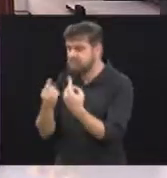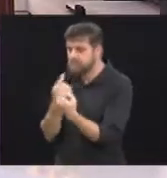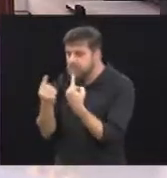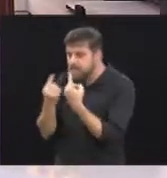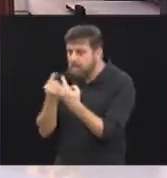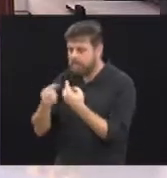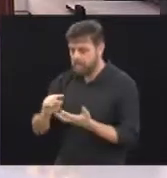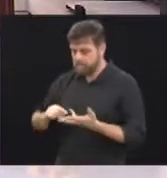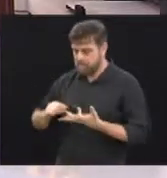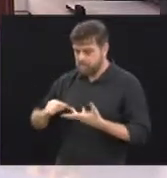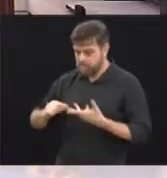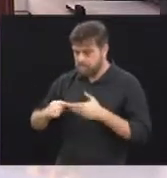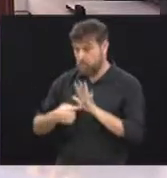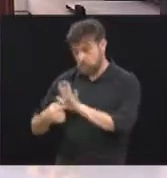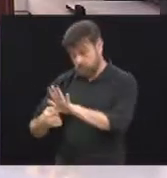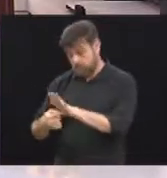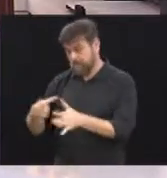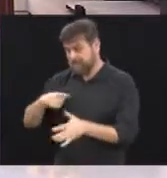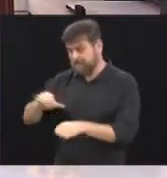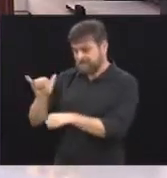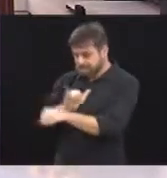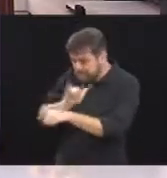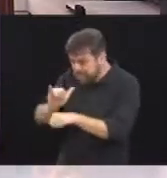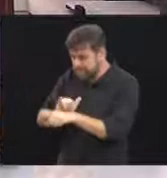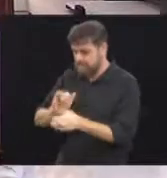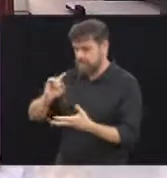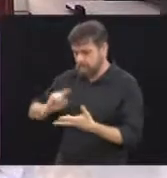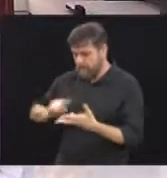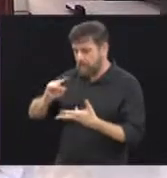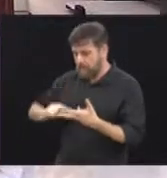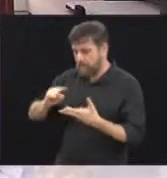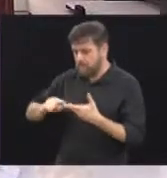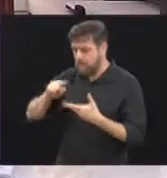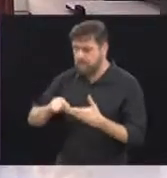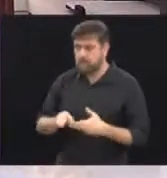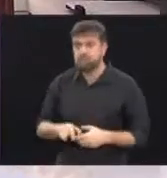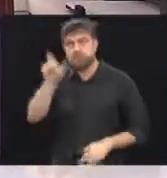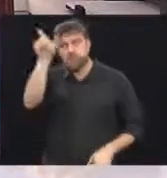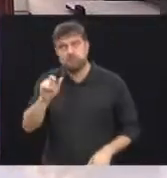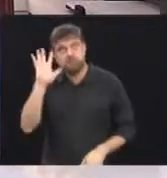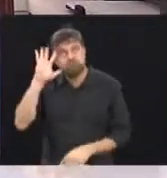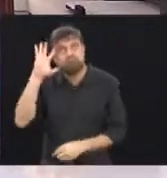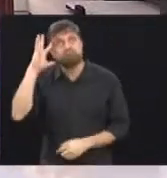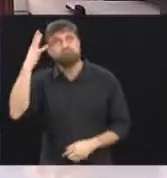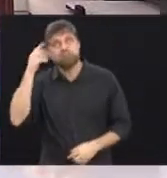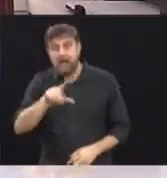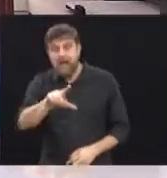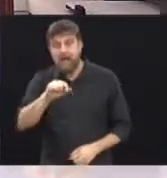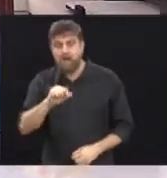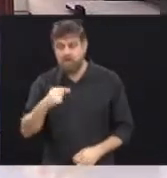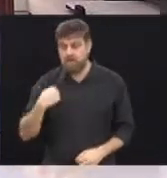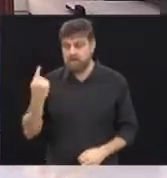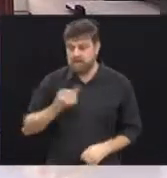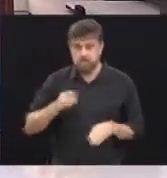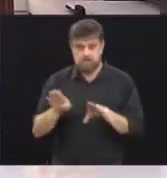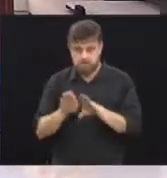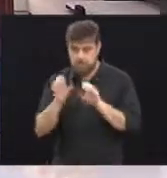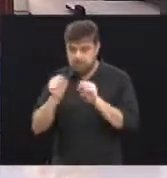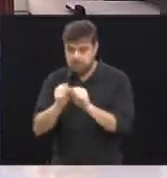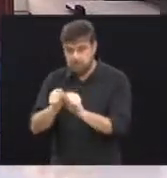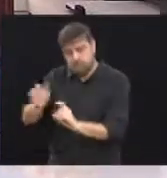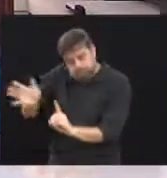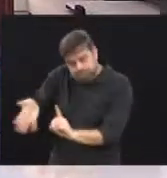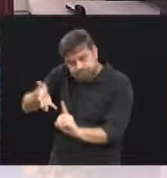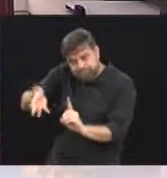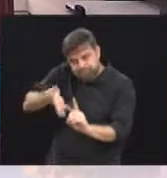todas as opções que a gente pode fazer na dermatologia e ele avalia. E, se for caso, a gente também